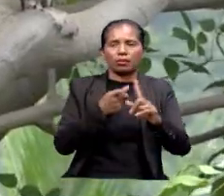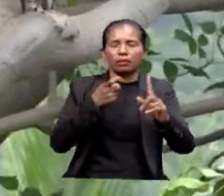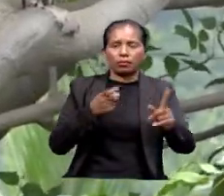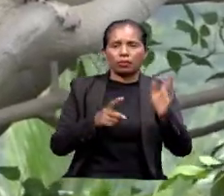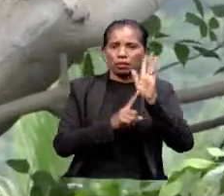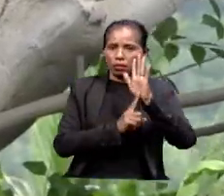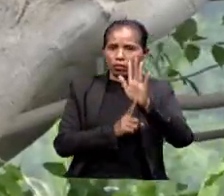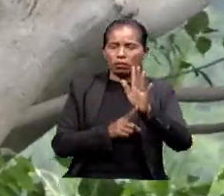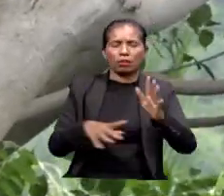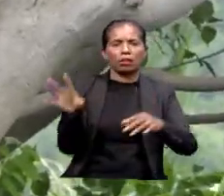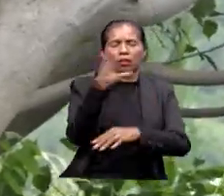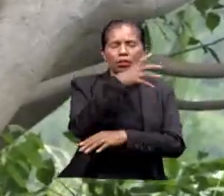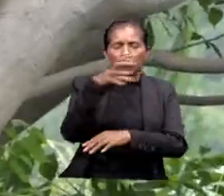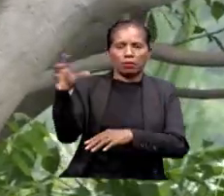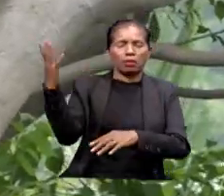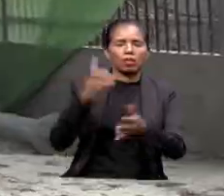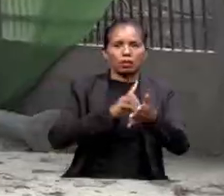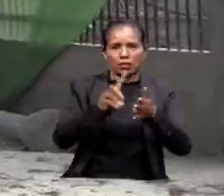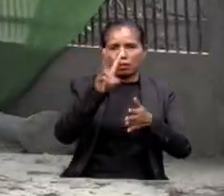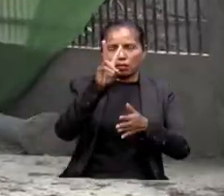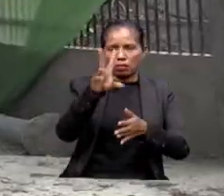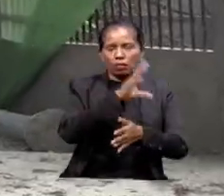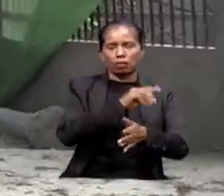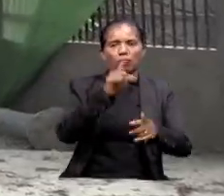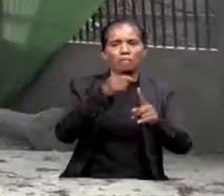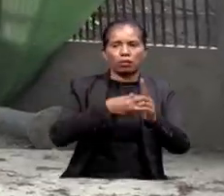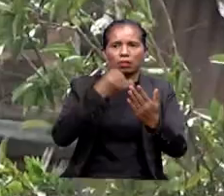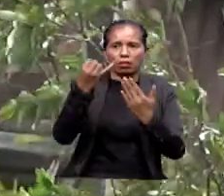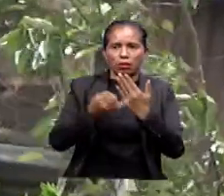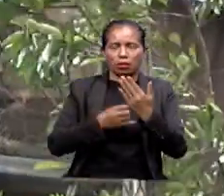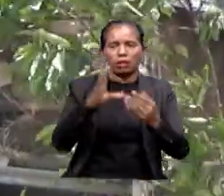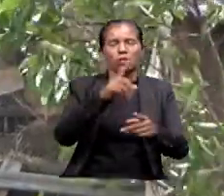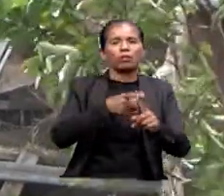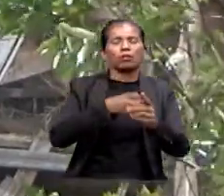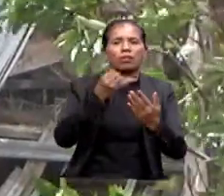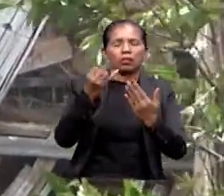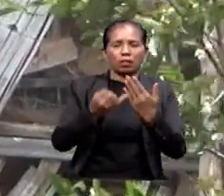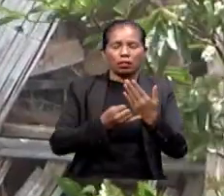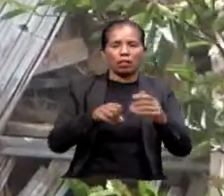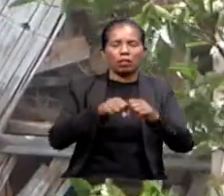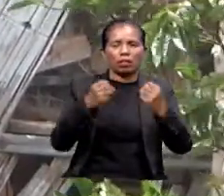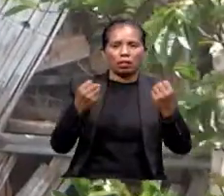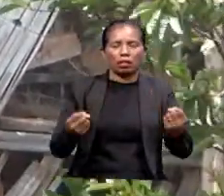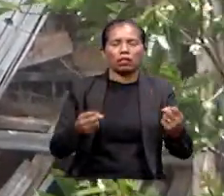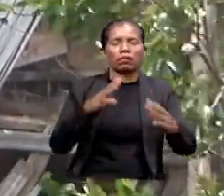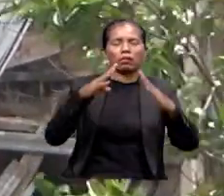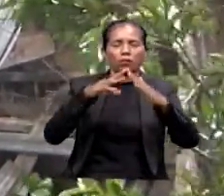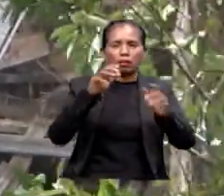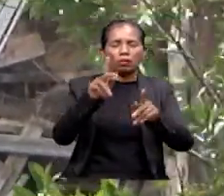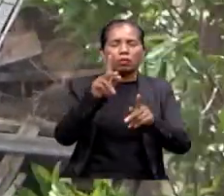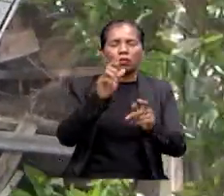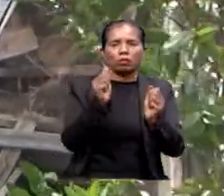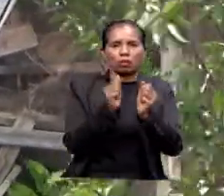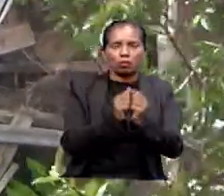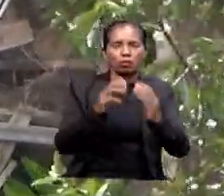hatudu, animbot acontece ia semana rua ikus fulan dezembro, no inicio fulan janeiro, estraga uma comunidade hamutu tolu